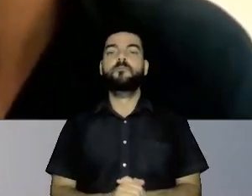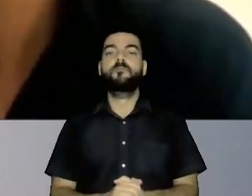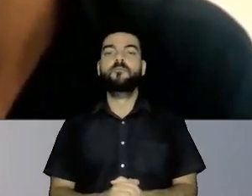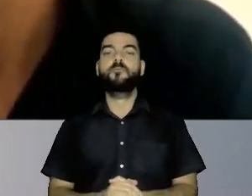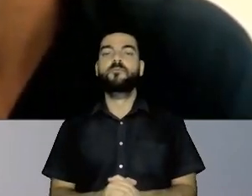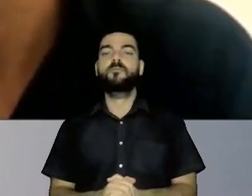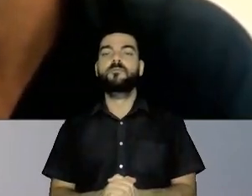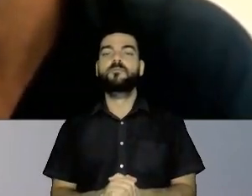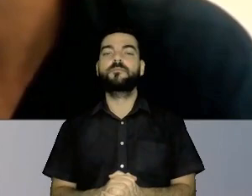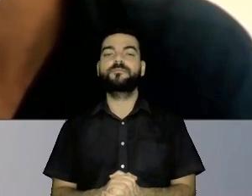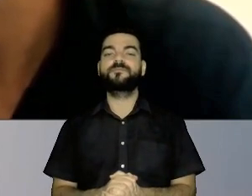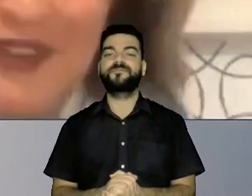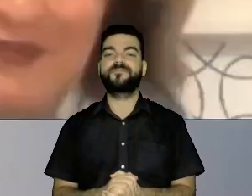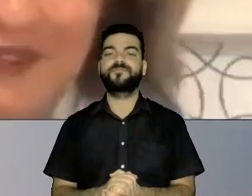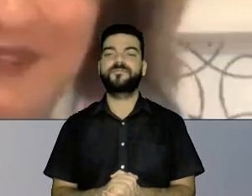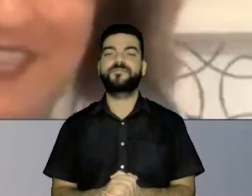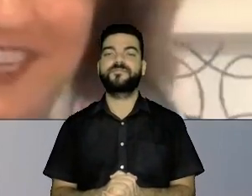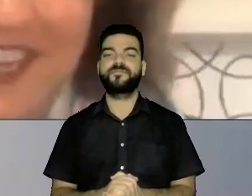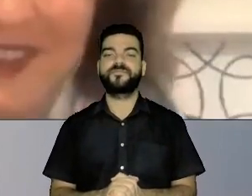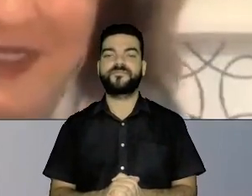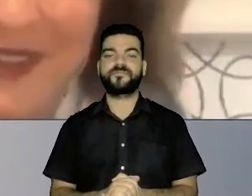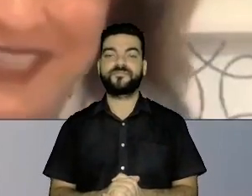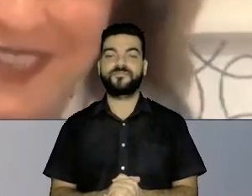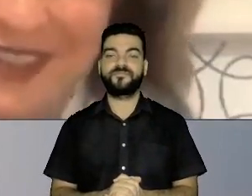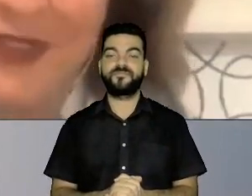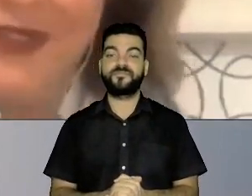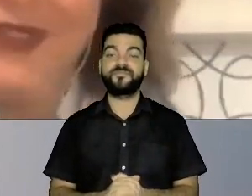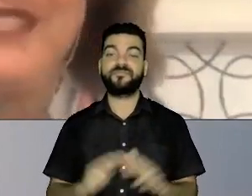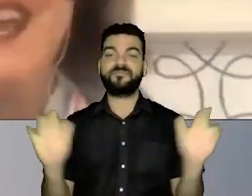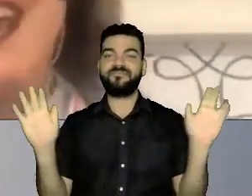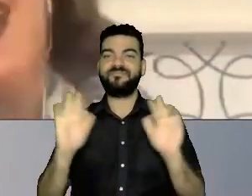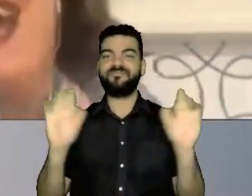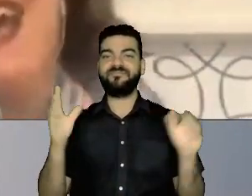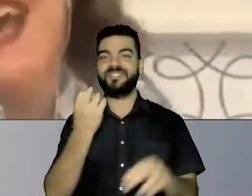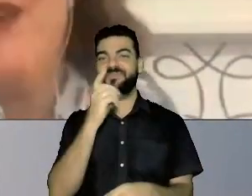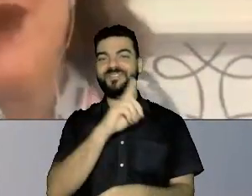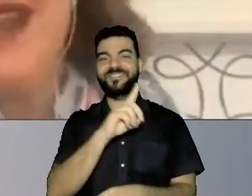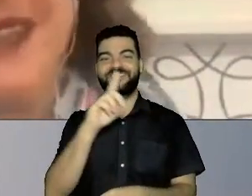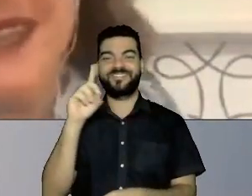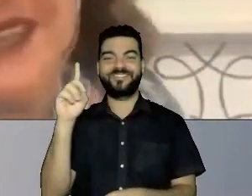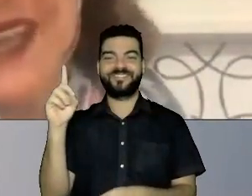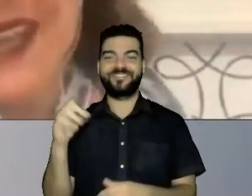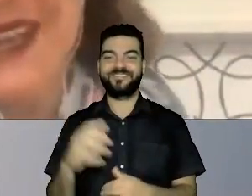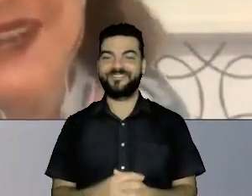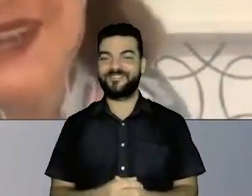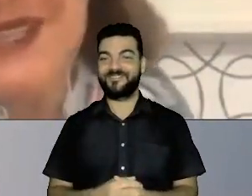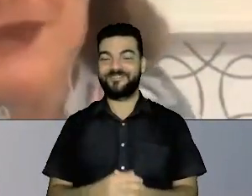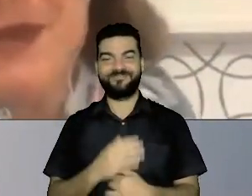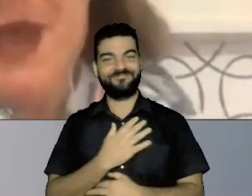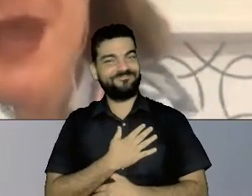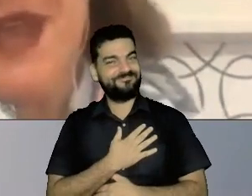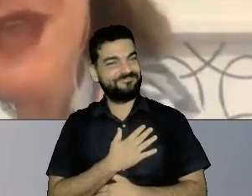favor, doutora Inês. Bom dia a todas e todos. É uma alegria estar